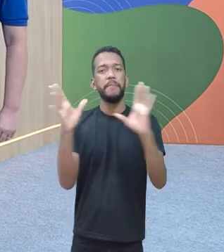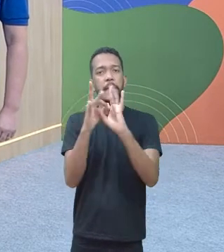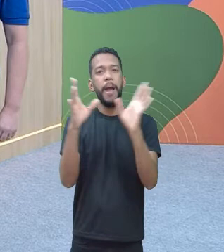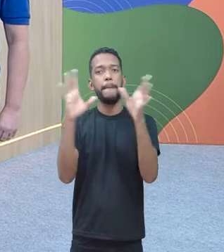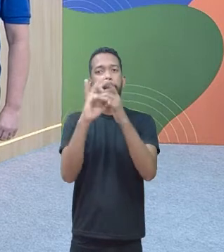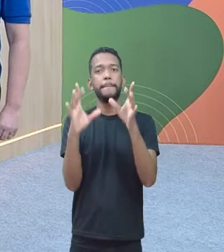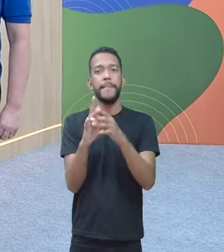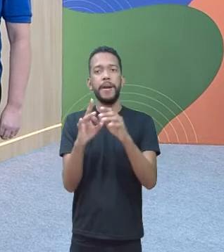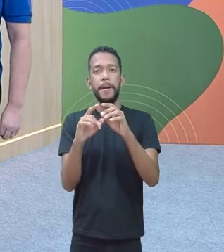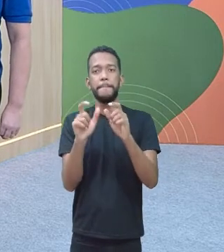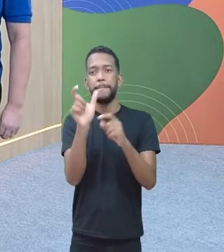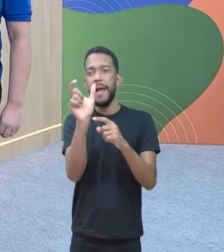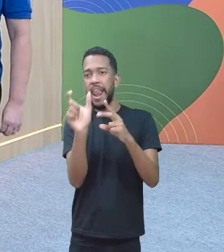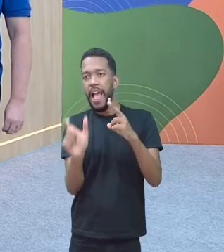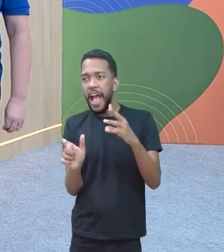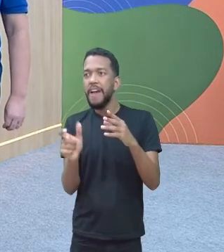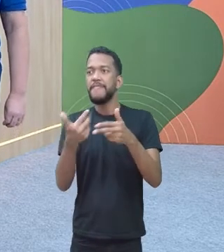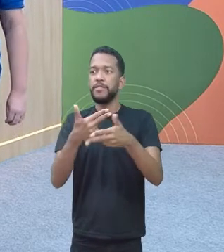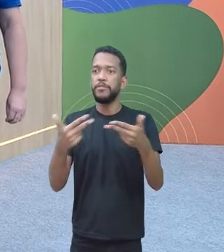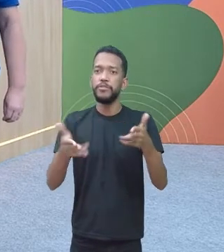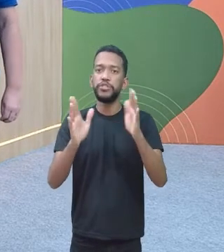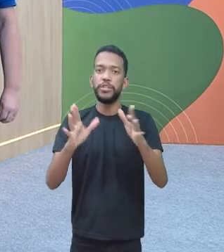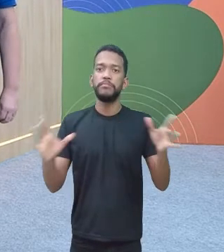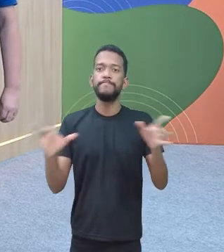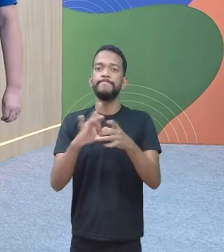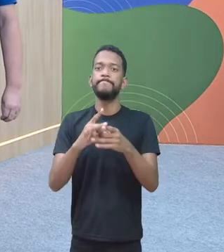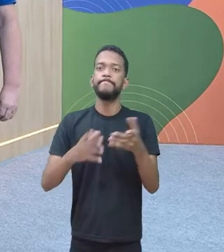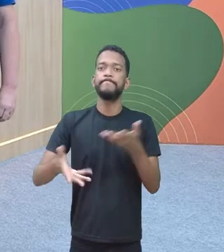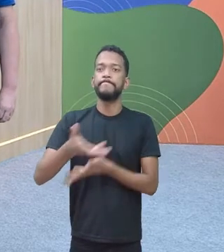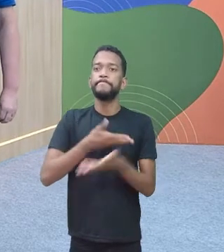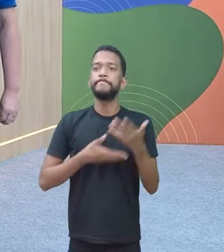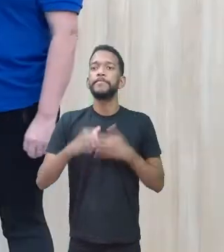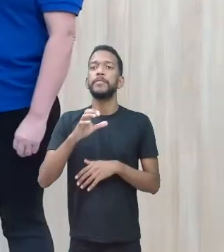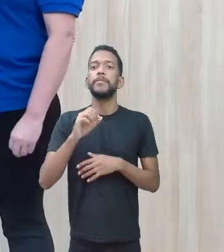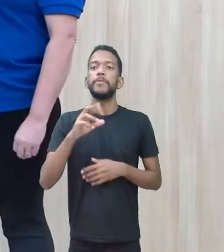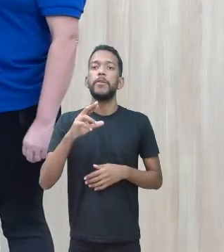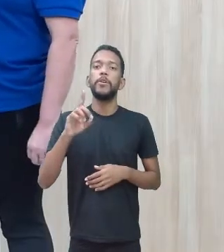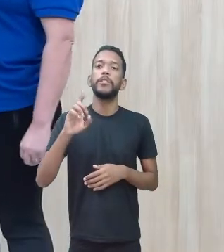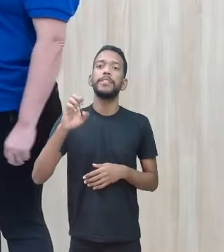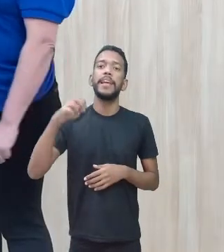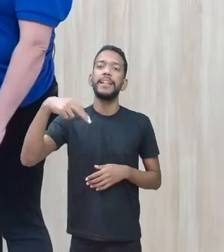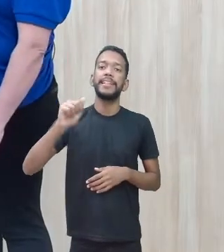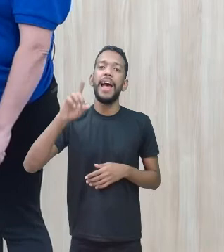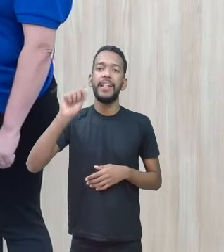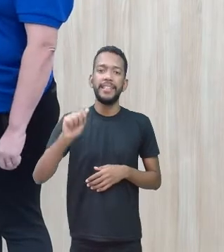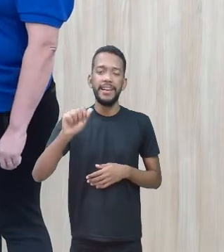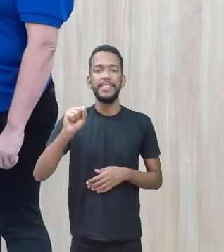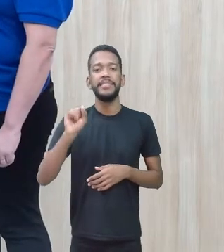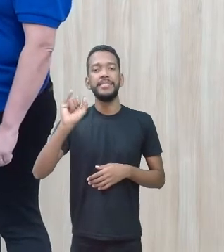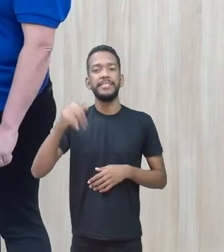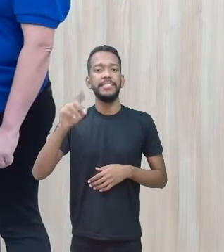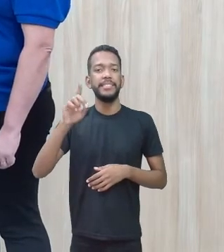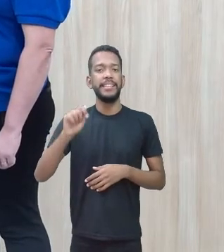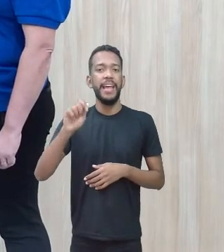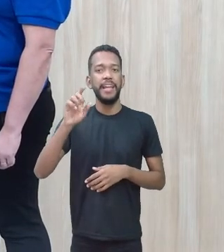conjunto dessas palavras, formaram uma oração coordenada, sindética,